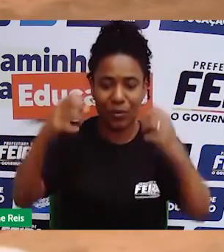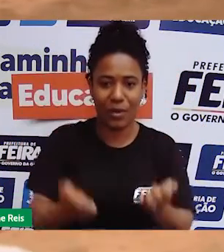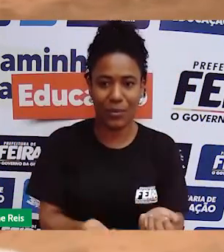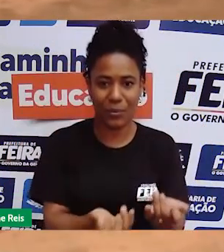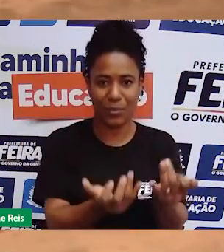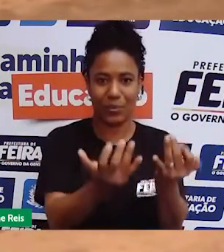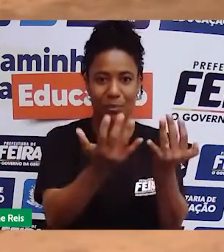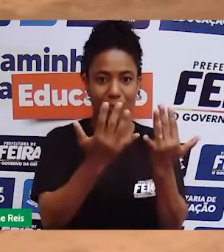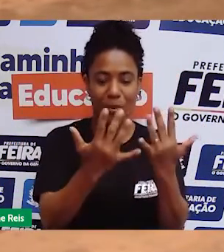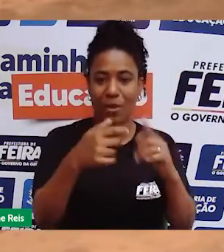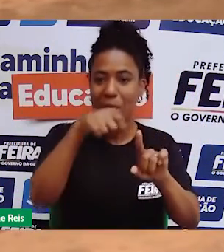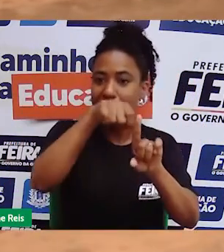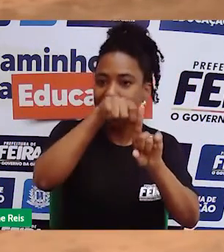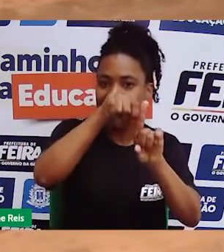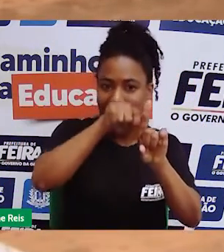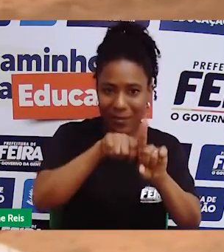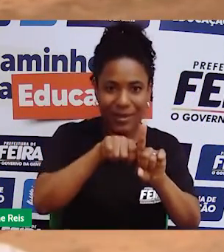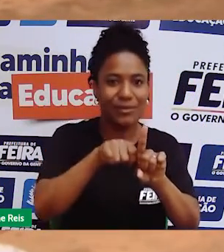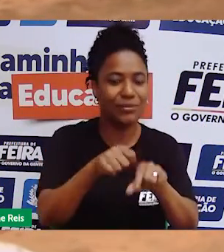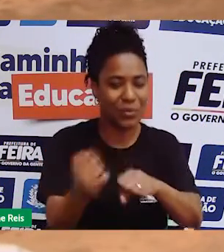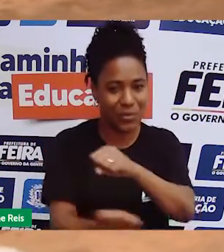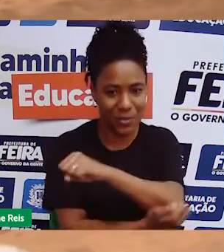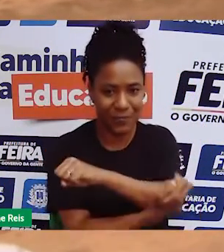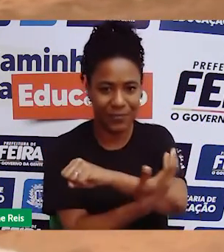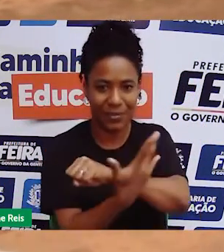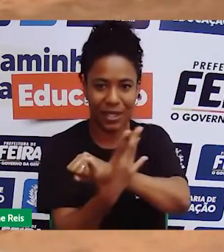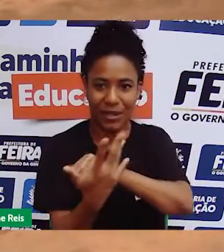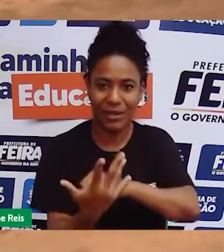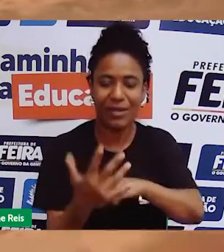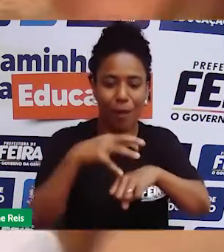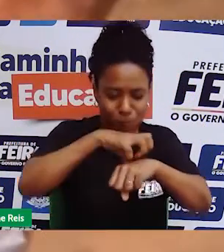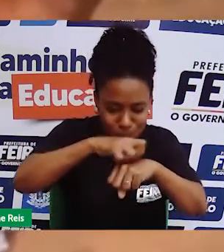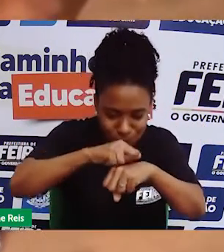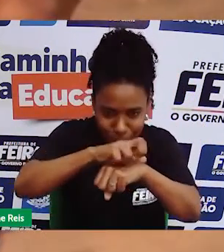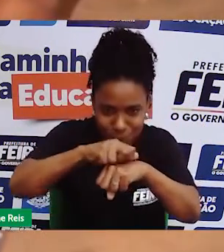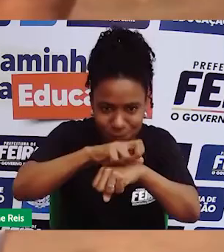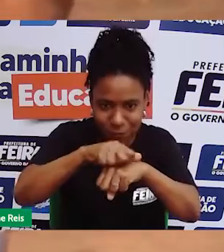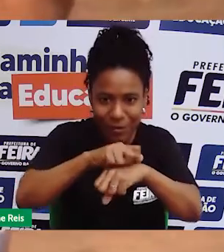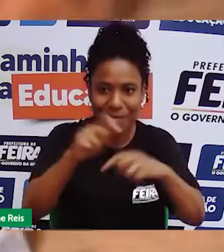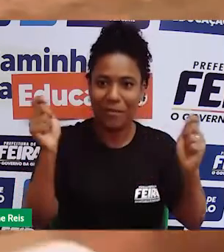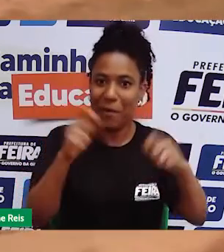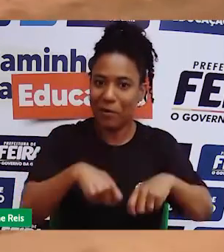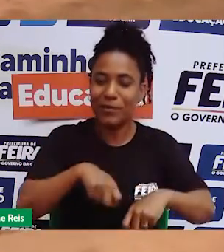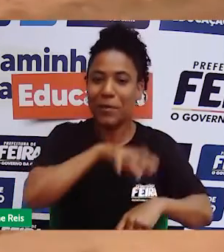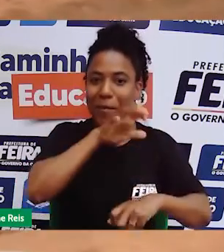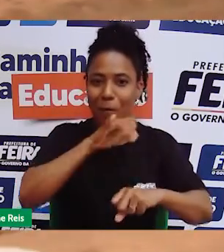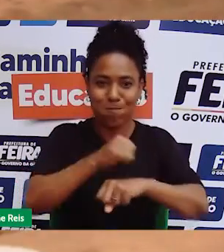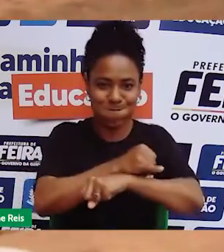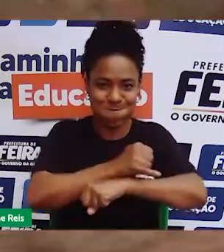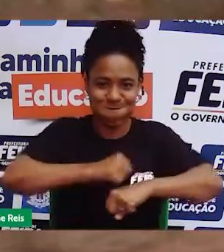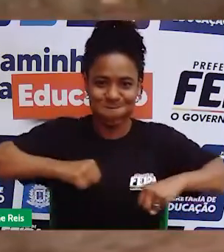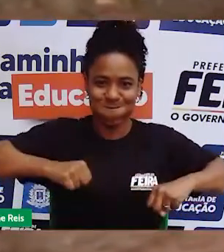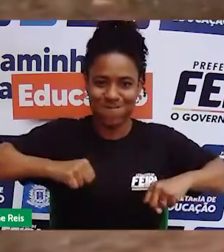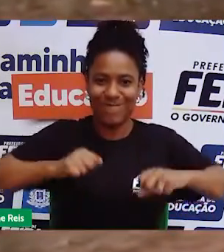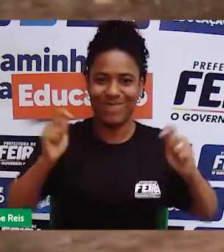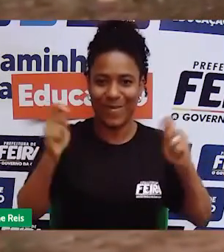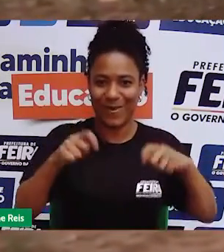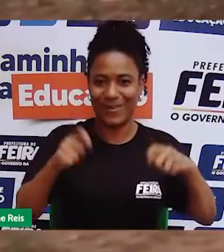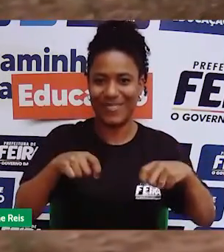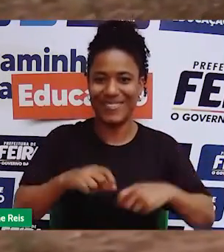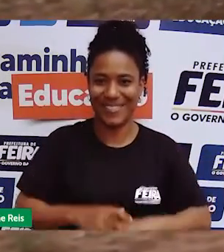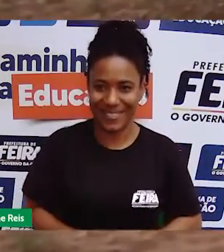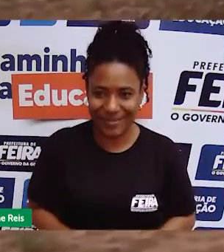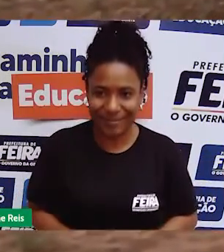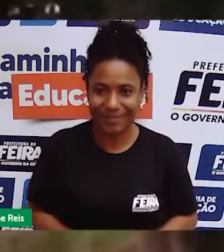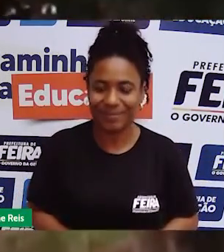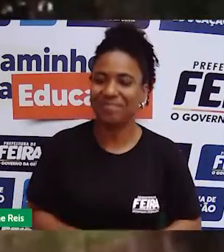Daqui uns 30 dias tá bom deles começar a comer. É o tempo também que o bicho engorda, né? Exatamente. O presidente do